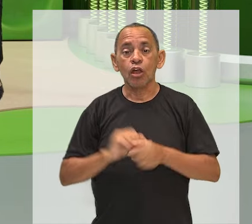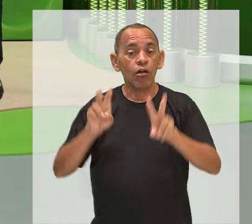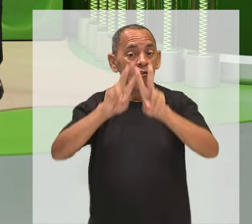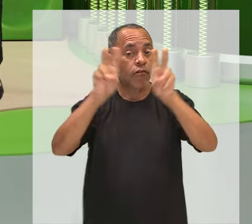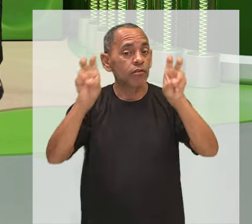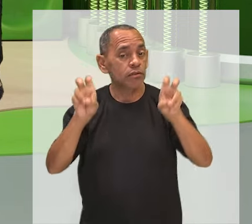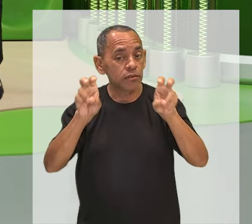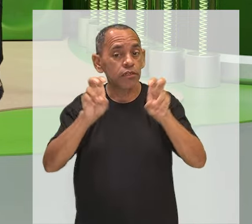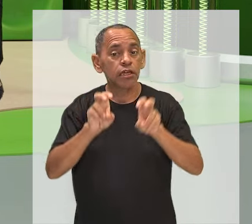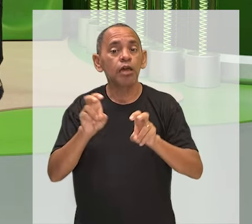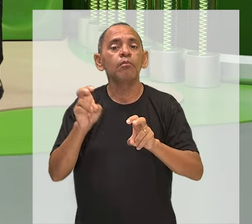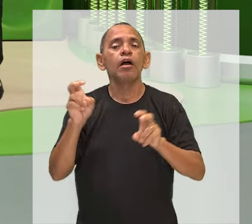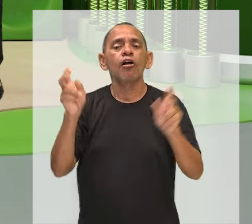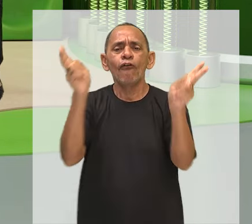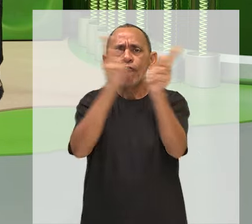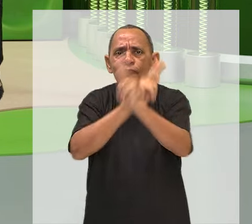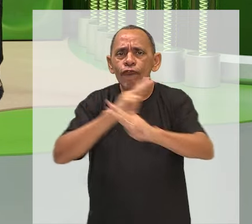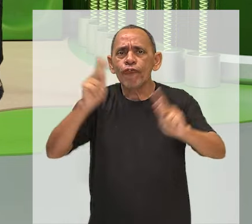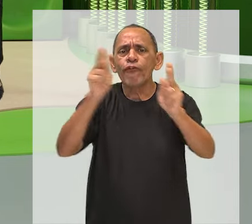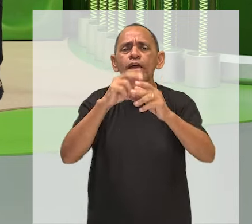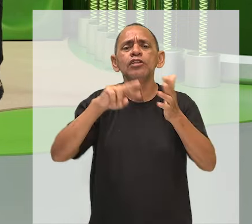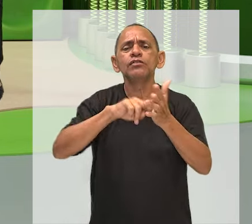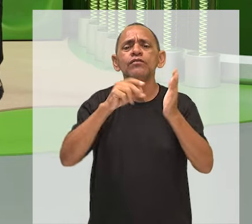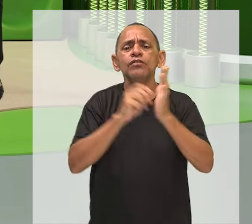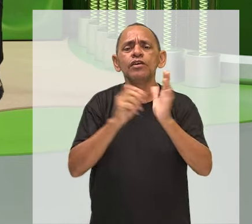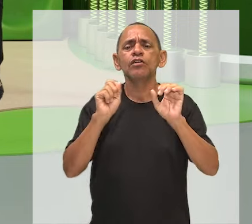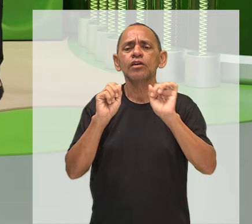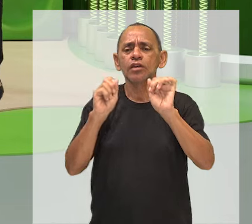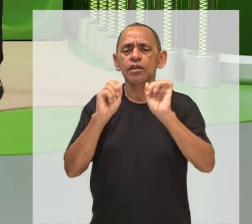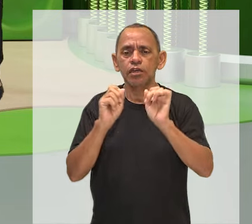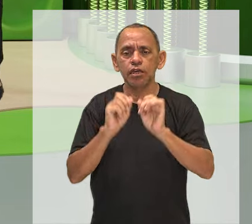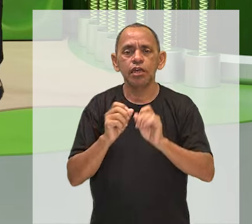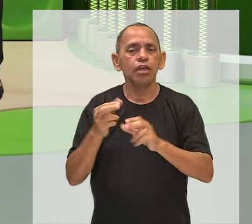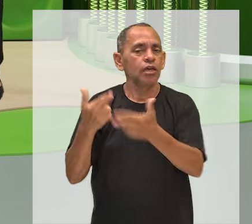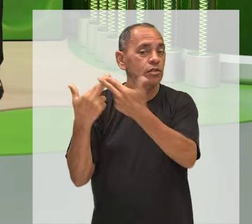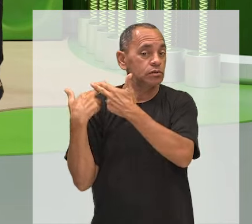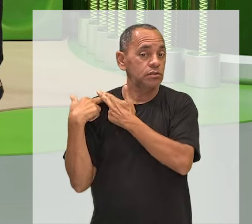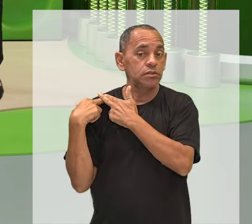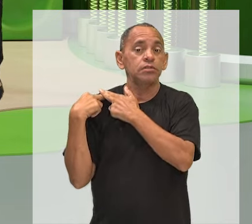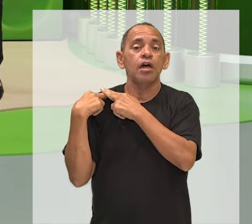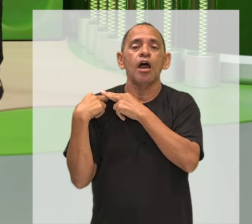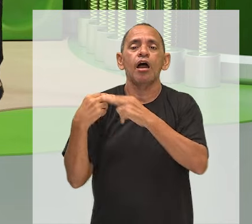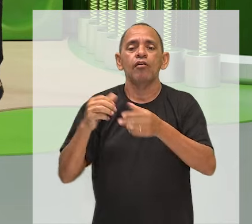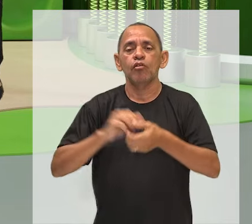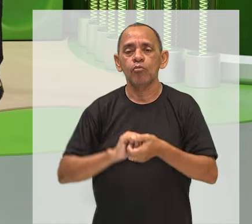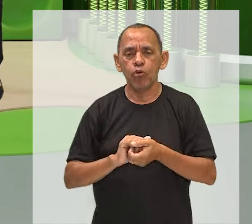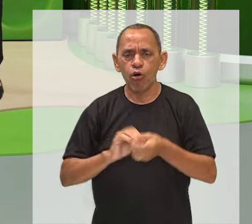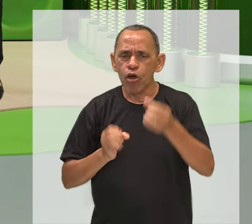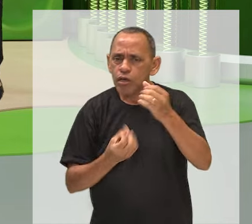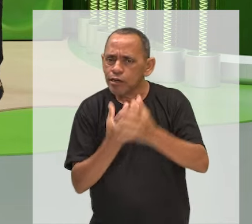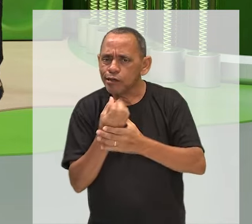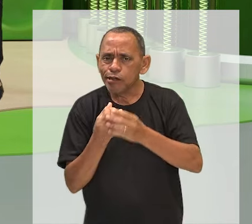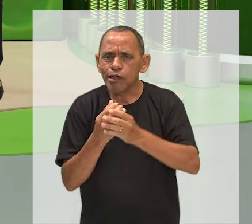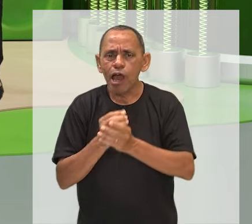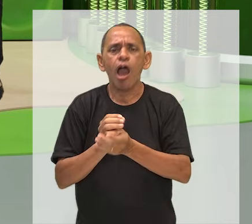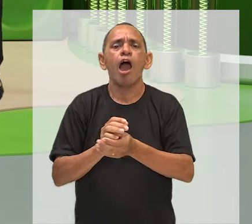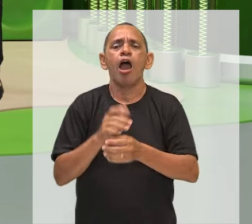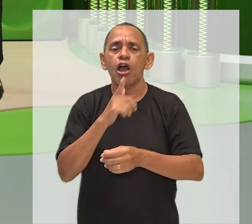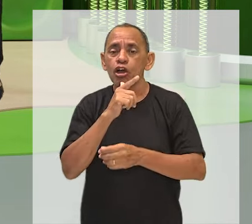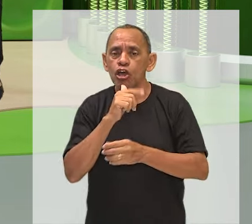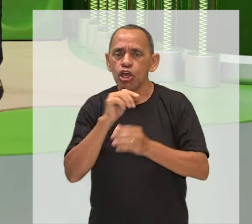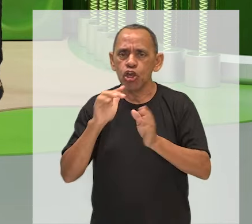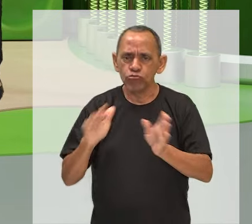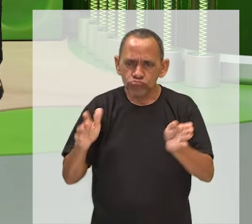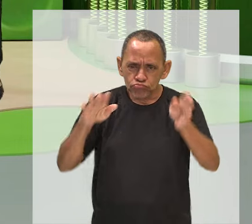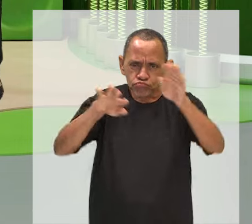esse movimento aí dos ventos, né, sobre o mar, por exemplo, vai formar aí as ondas, né? E ele também